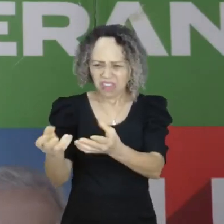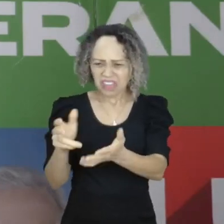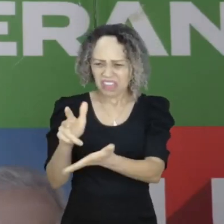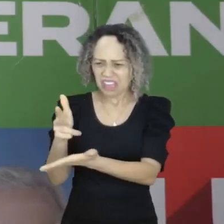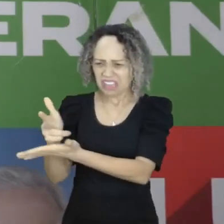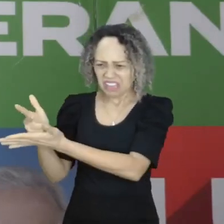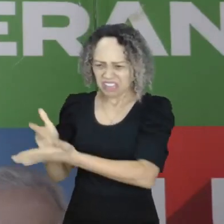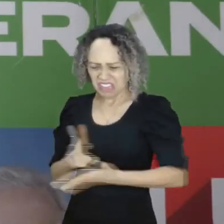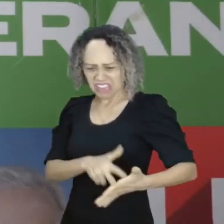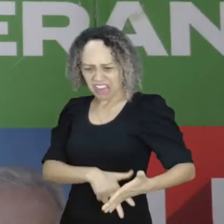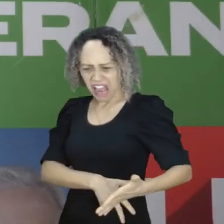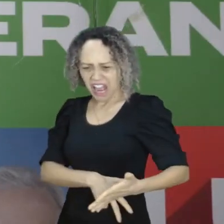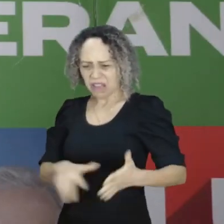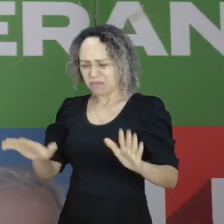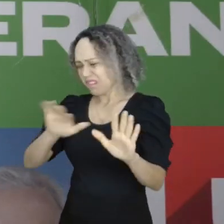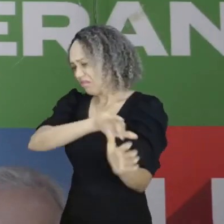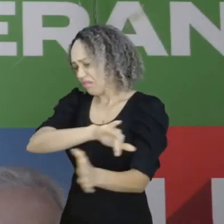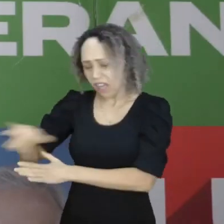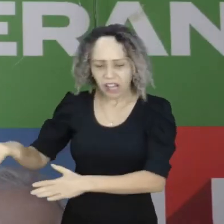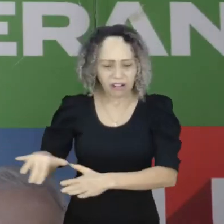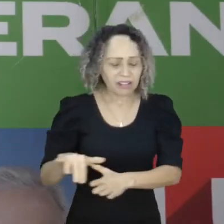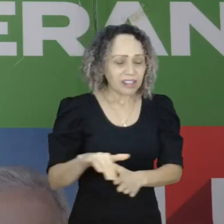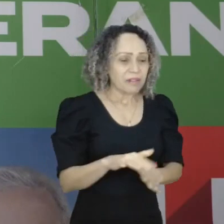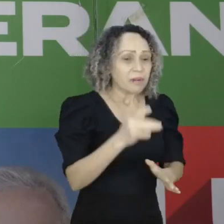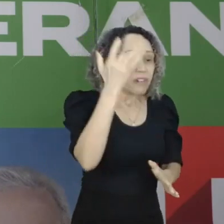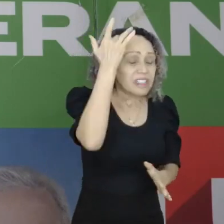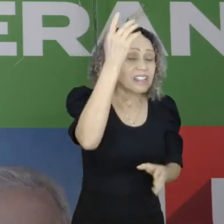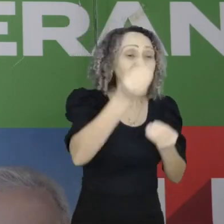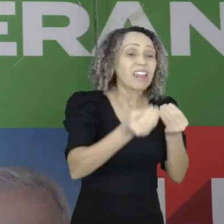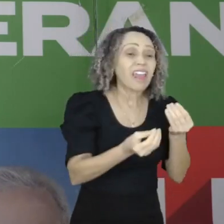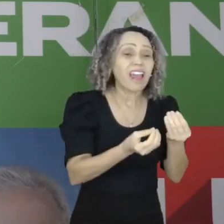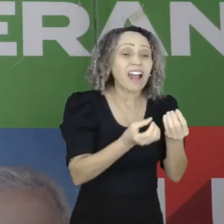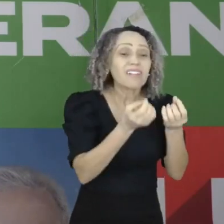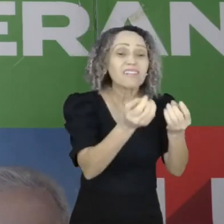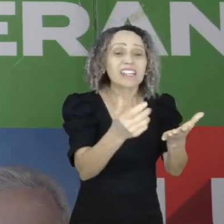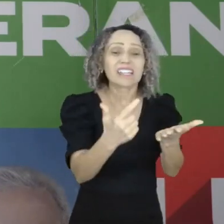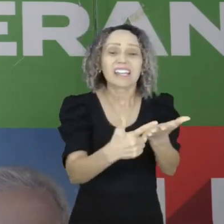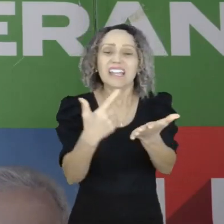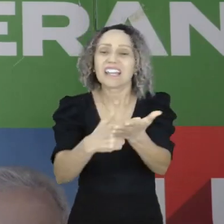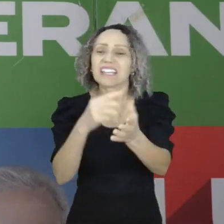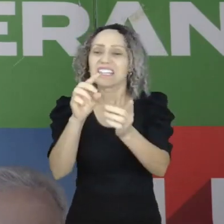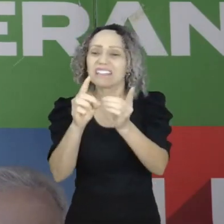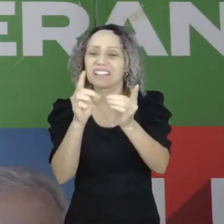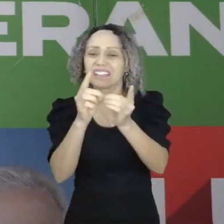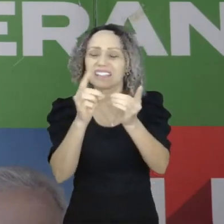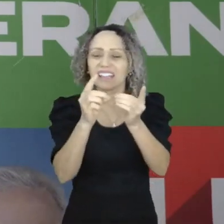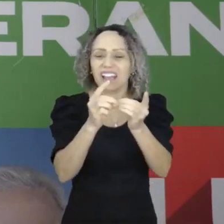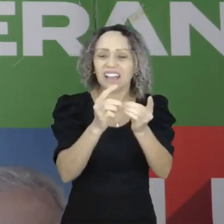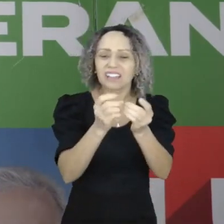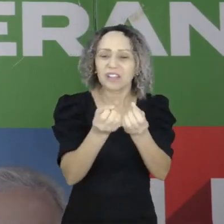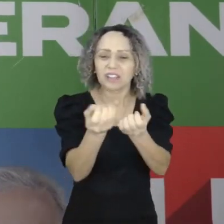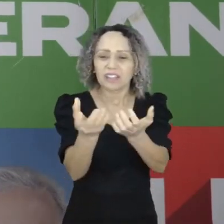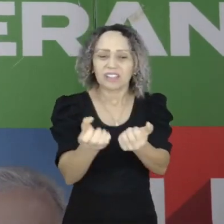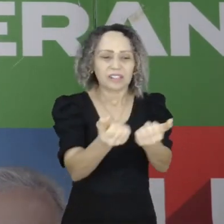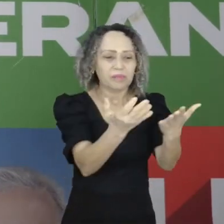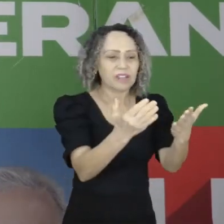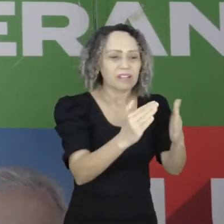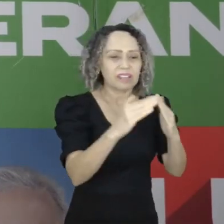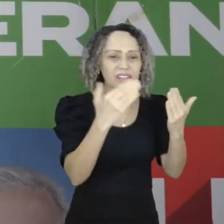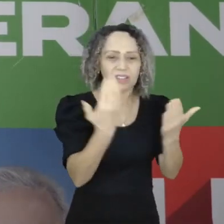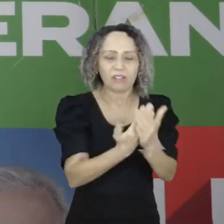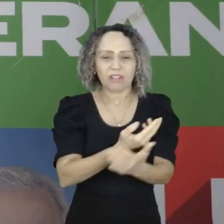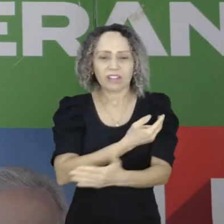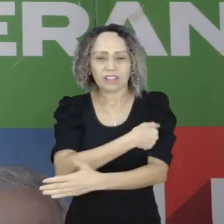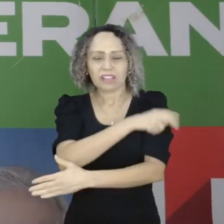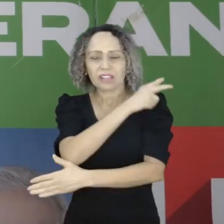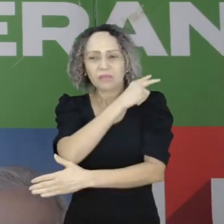venda de livros didáticos, na distribuição gratuita de livros didáticos nas escolas para o ensino médio. A gente vai votar a